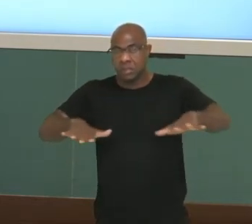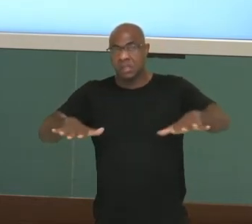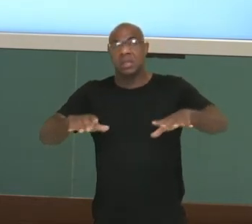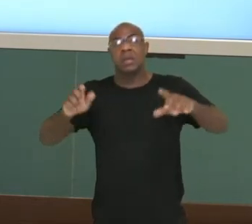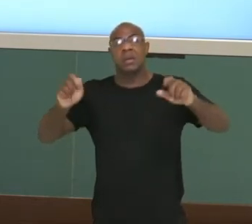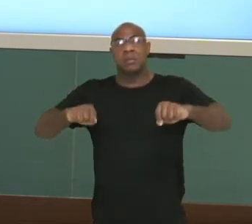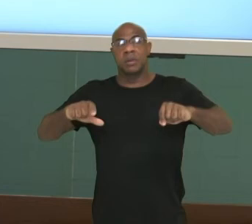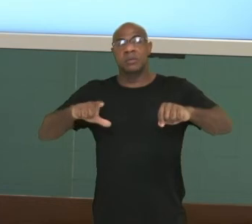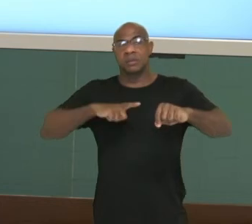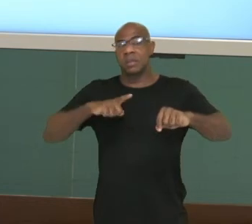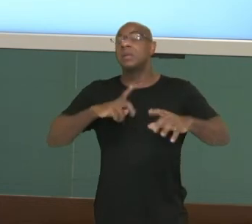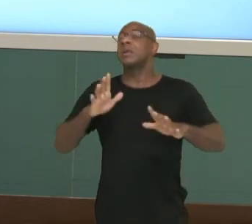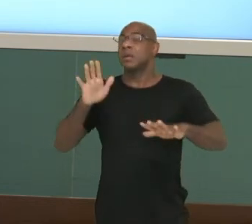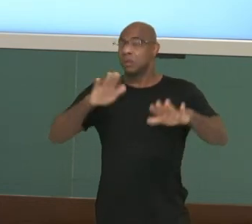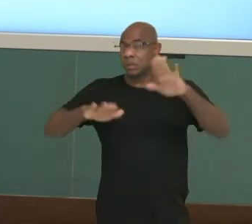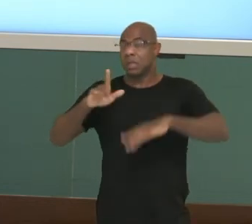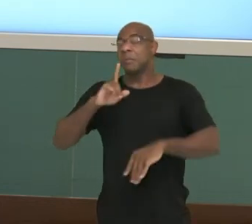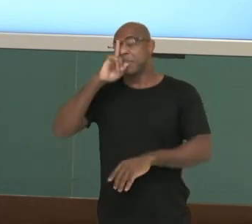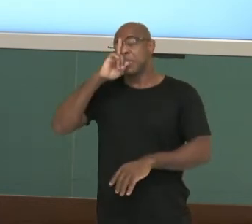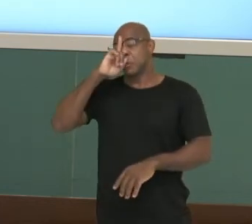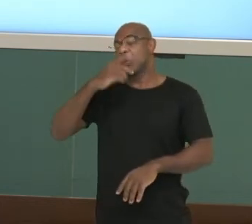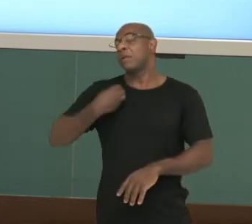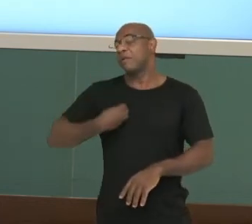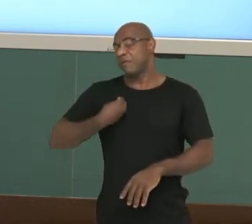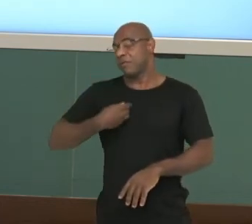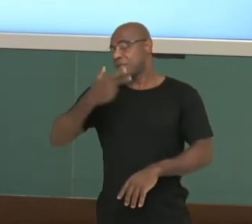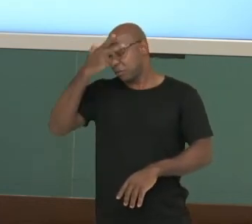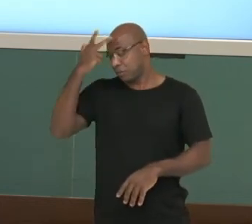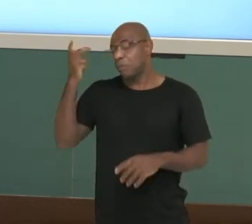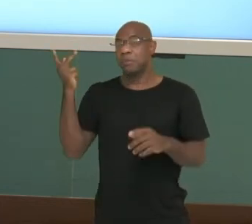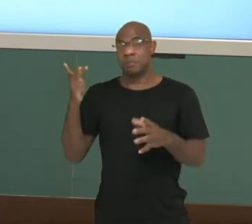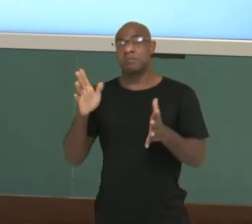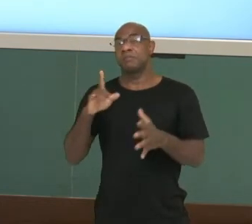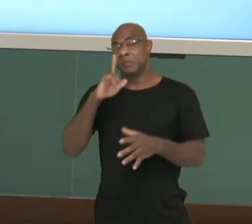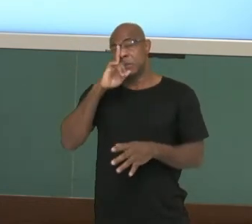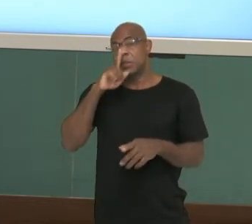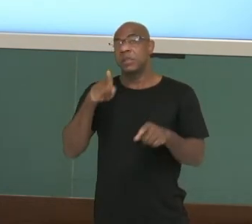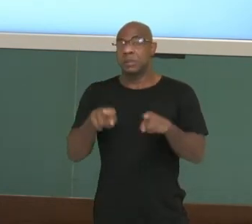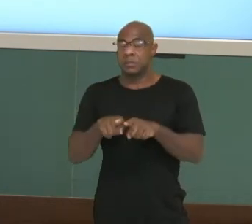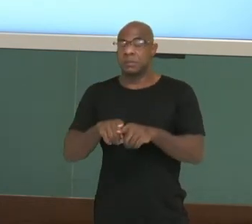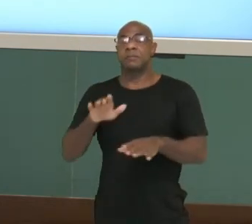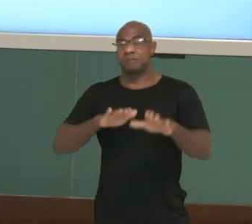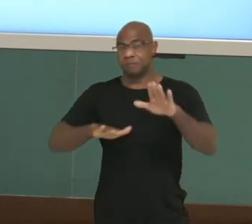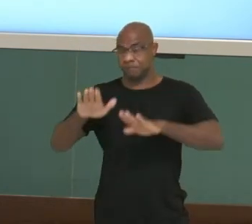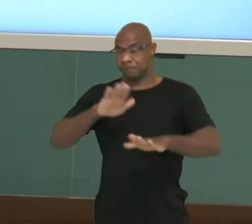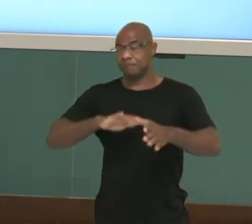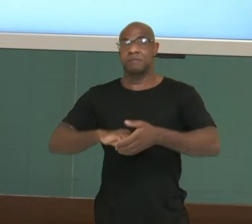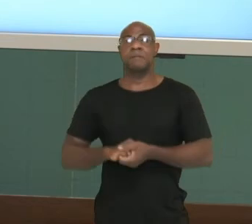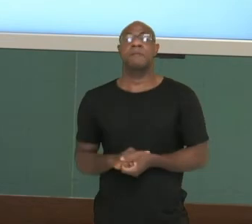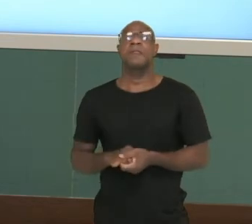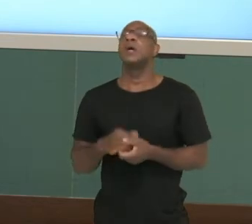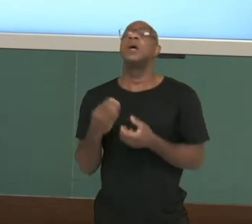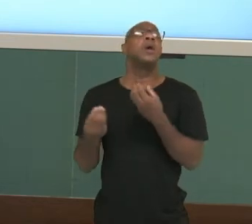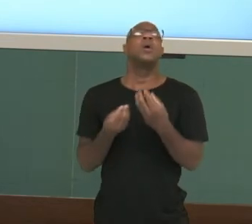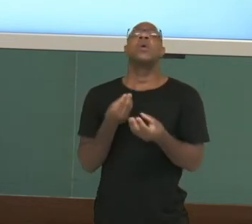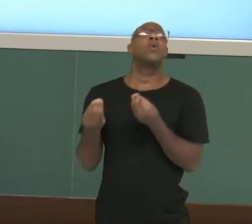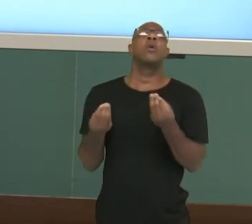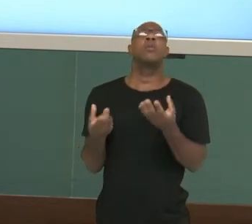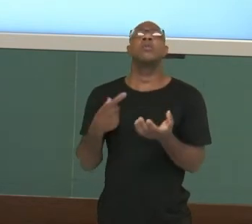a vida das pessoas e também de todos os seres vivos que ali existem. E como que a gente